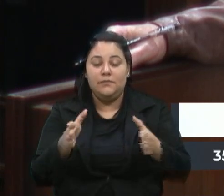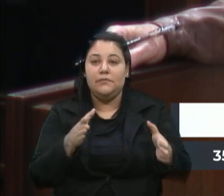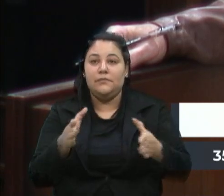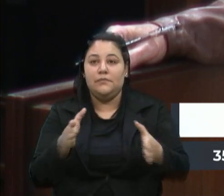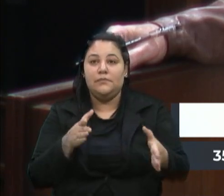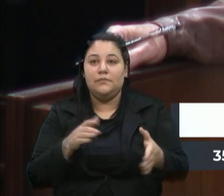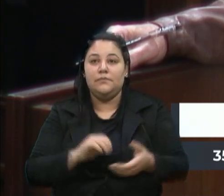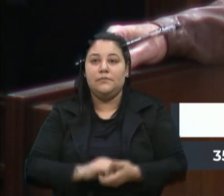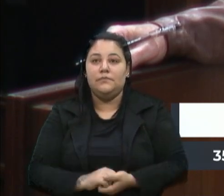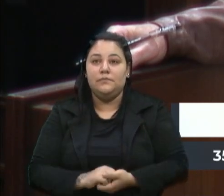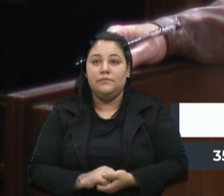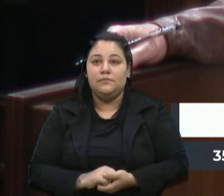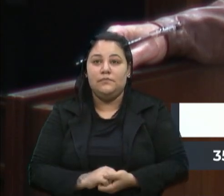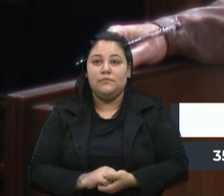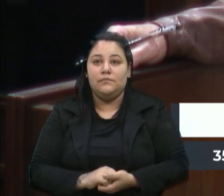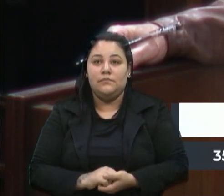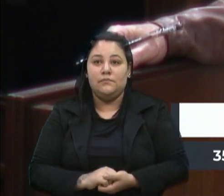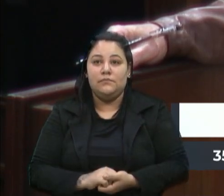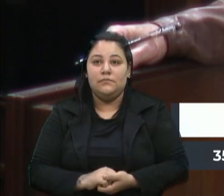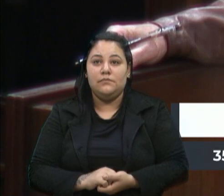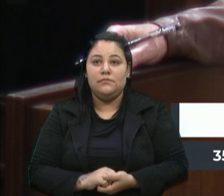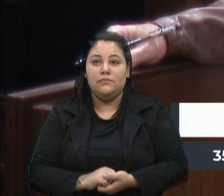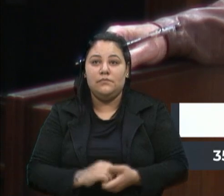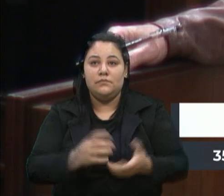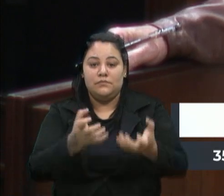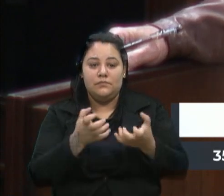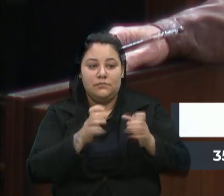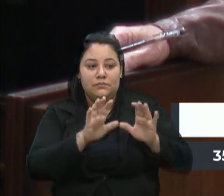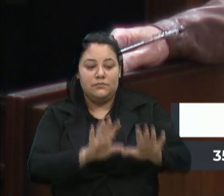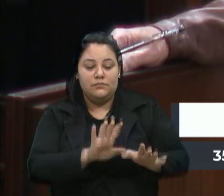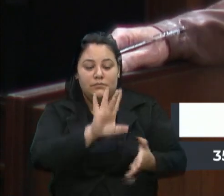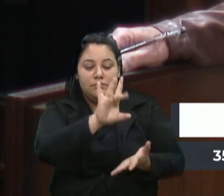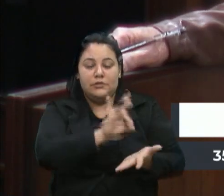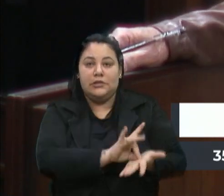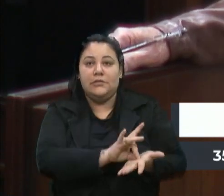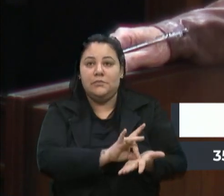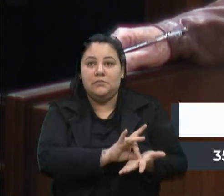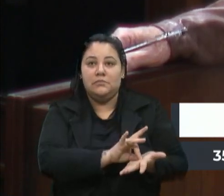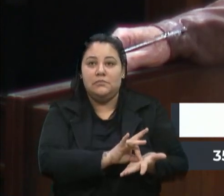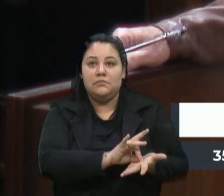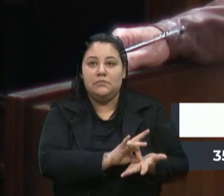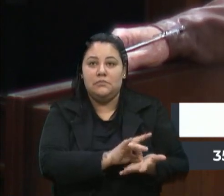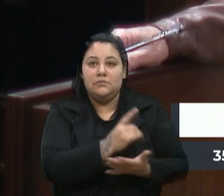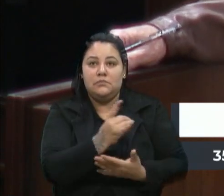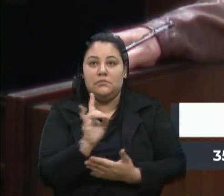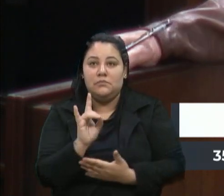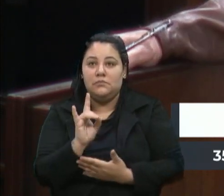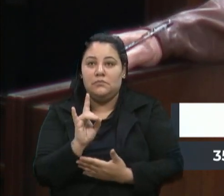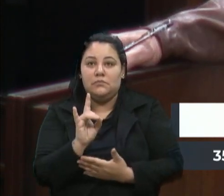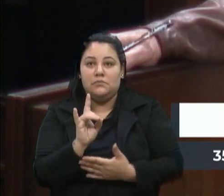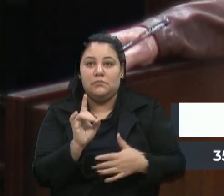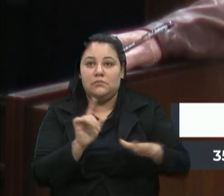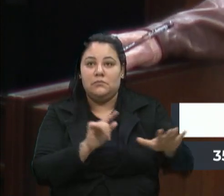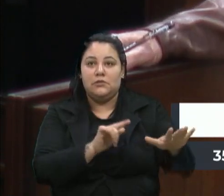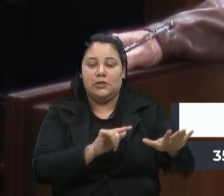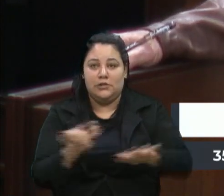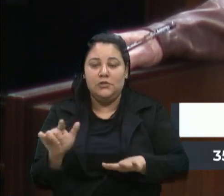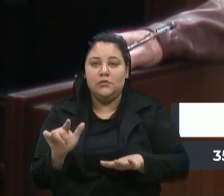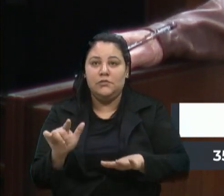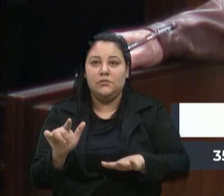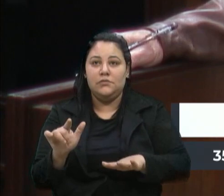colher frutos. Queria deixar registrado também, na última segunda-feira estivemos na